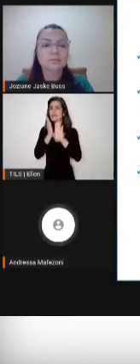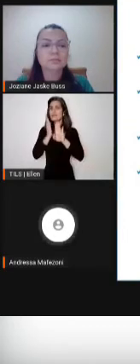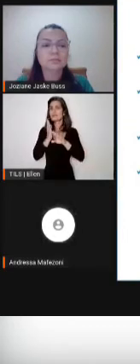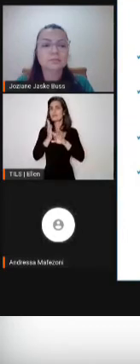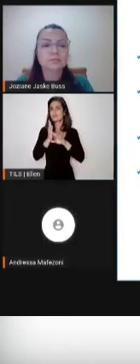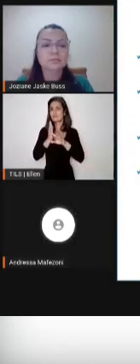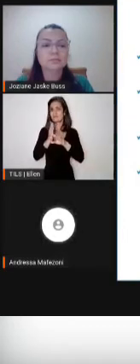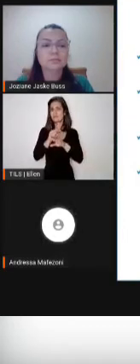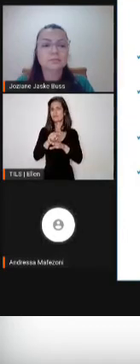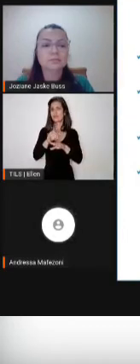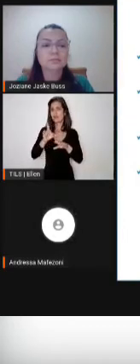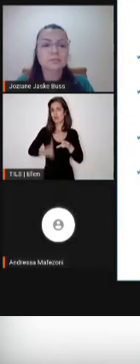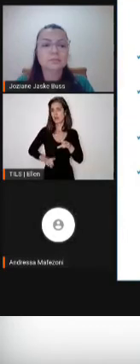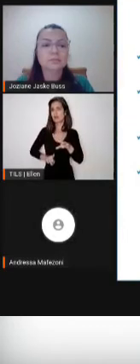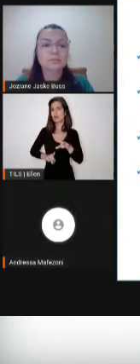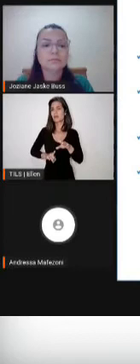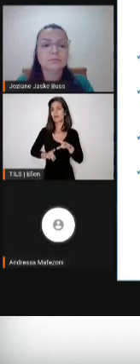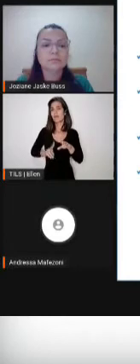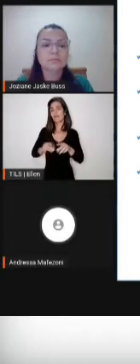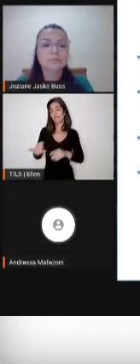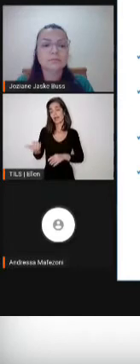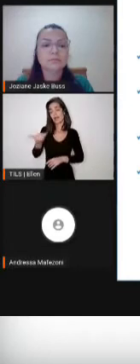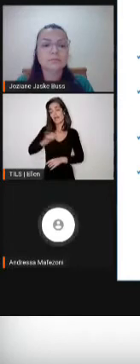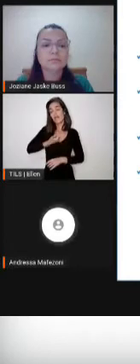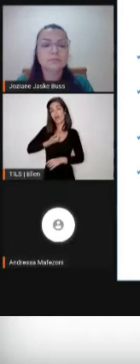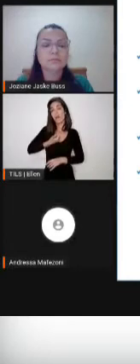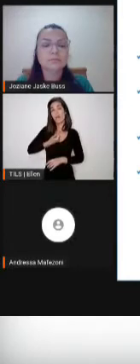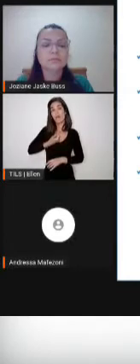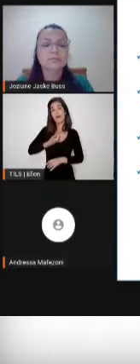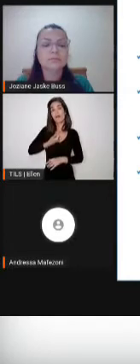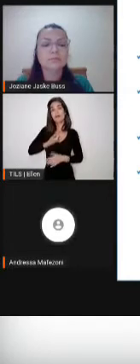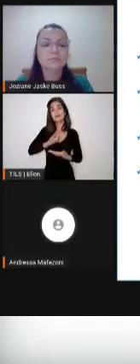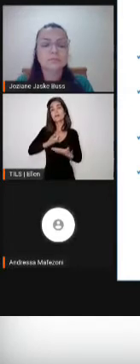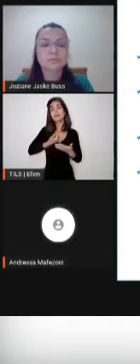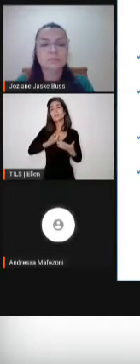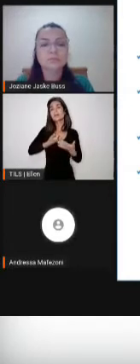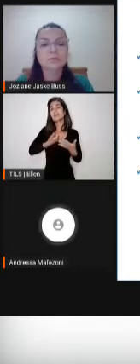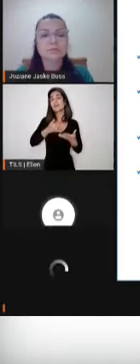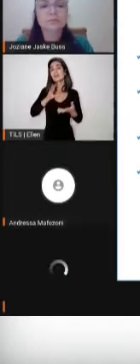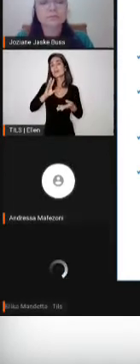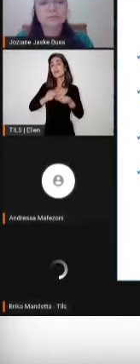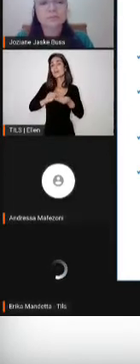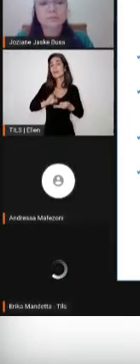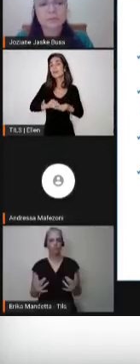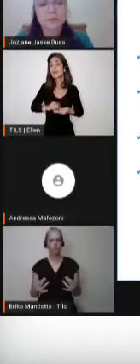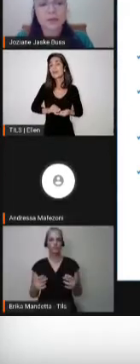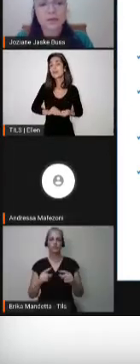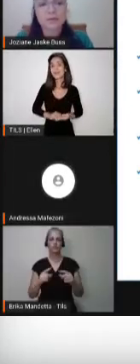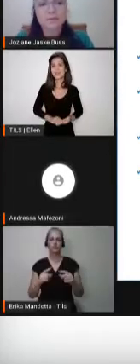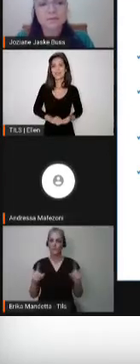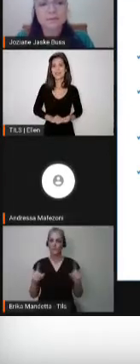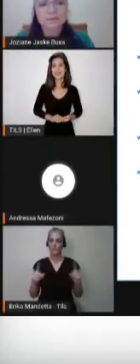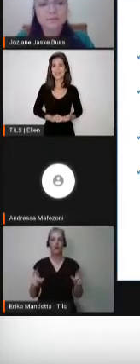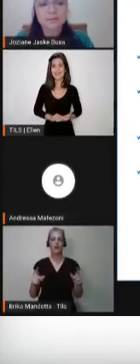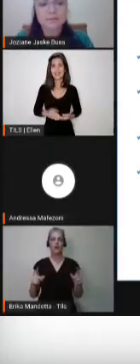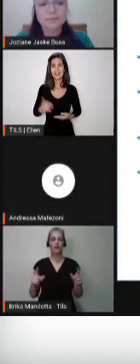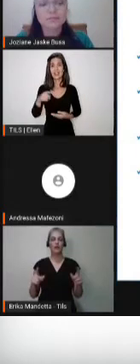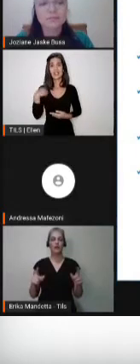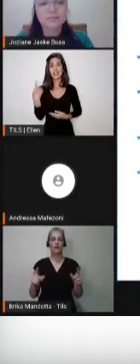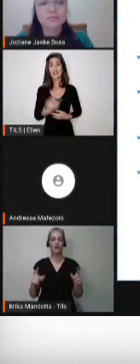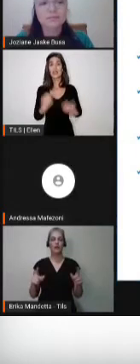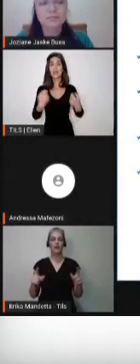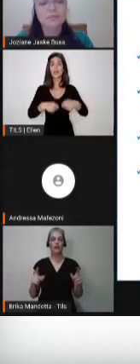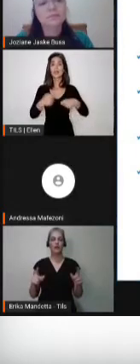ele vai nos fornecer apenas informações e detalhes que devem ser encarados, vamos dizer assim, como anexos